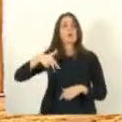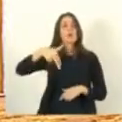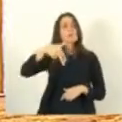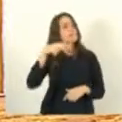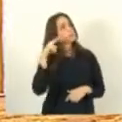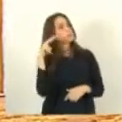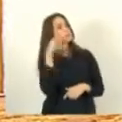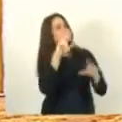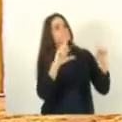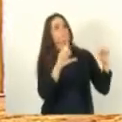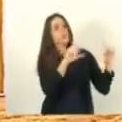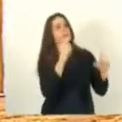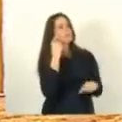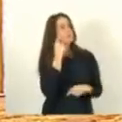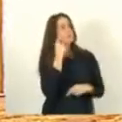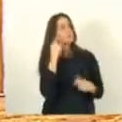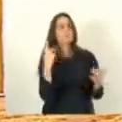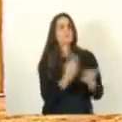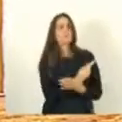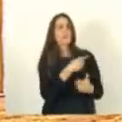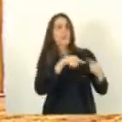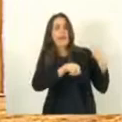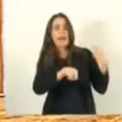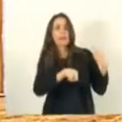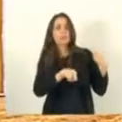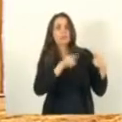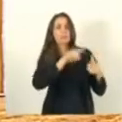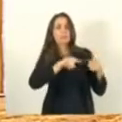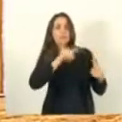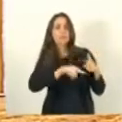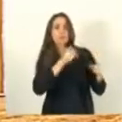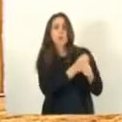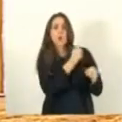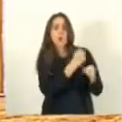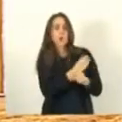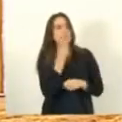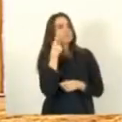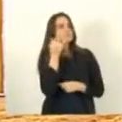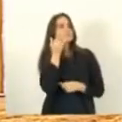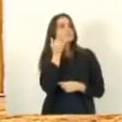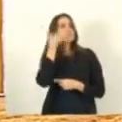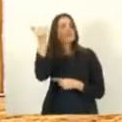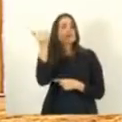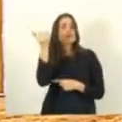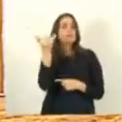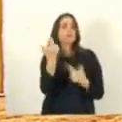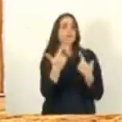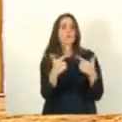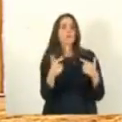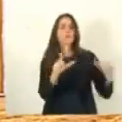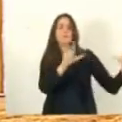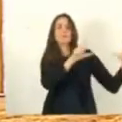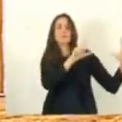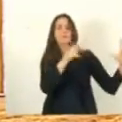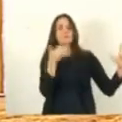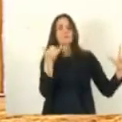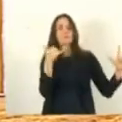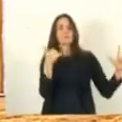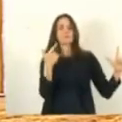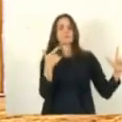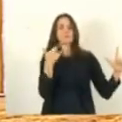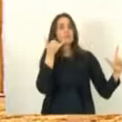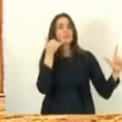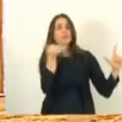imagine que ali tem alguma irregularidade ou que há algum problema com essa obra, que ele possa imediatamente entrar em contato com esse